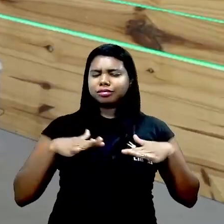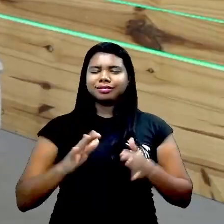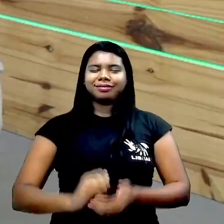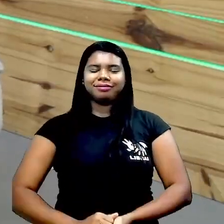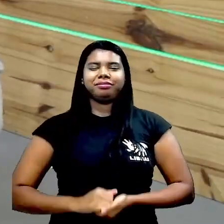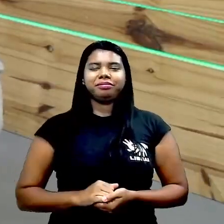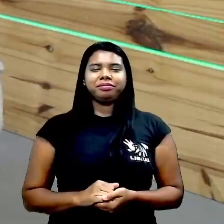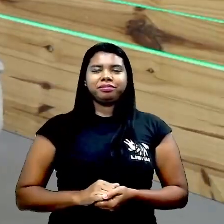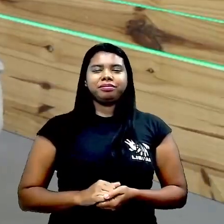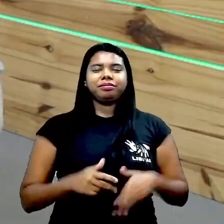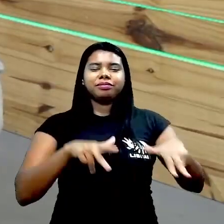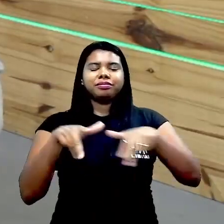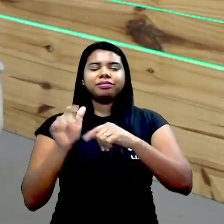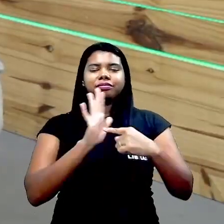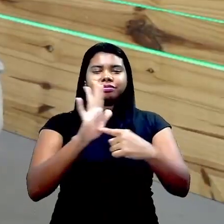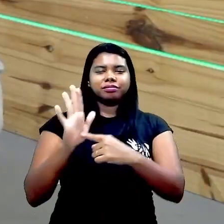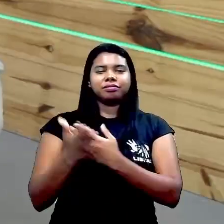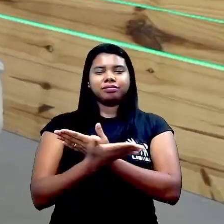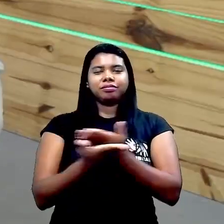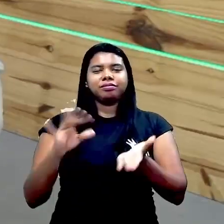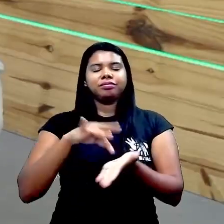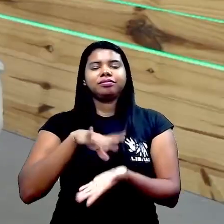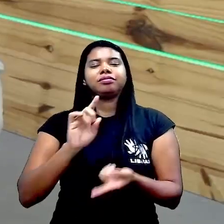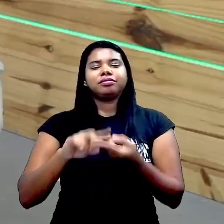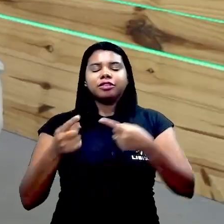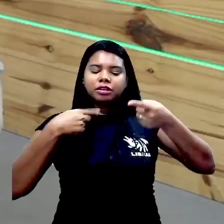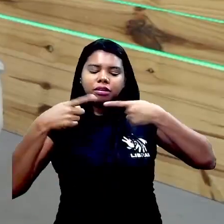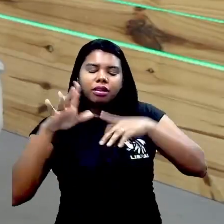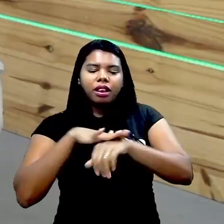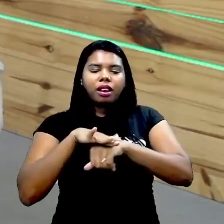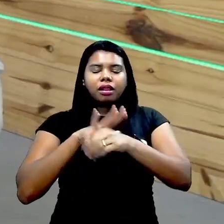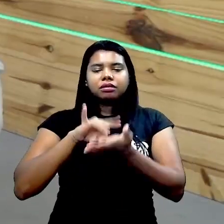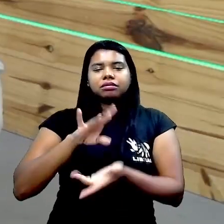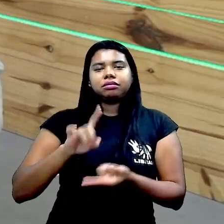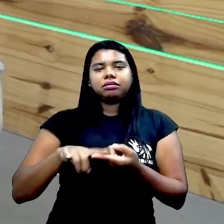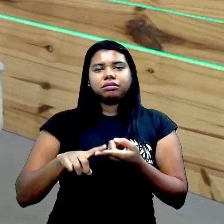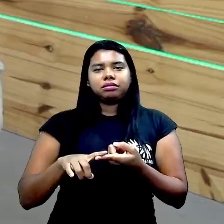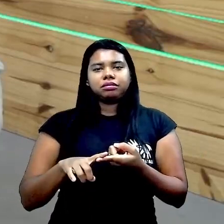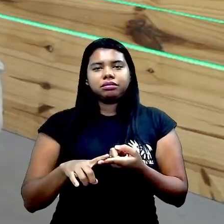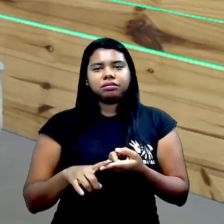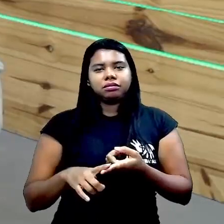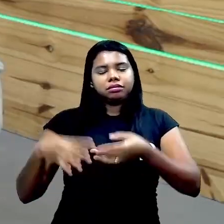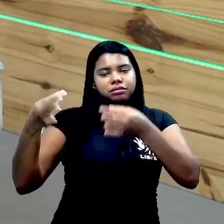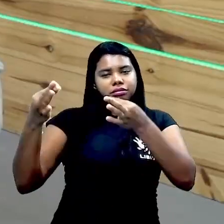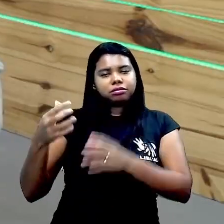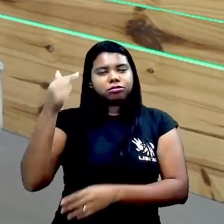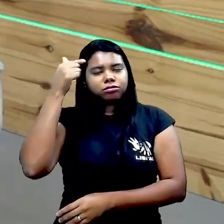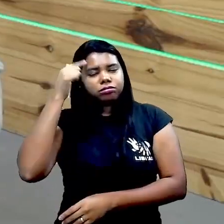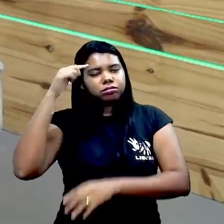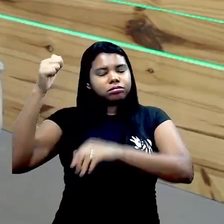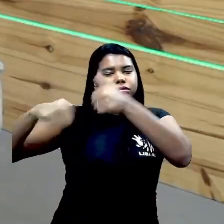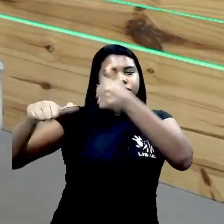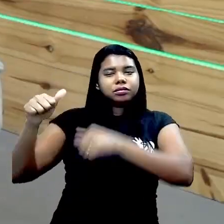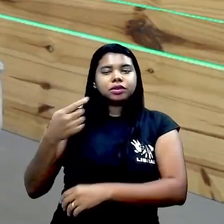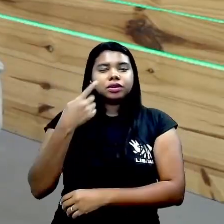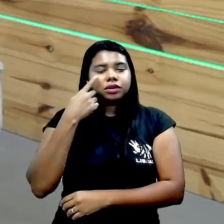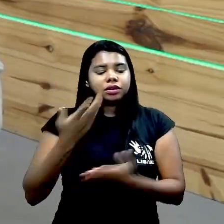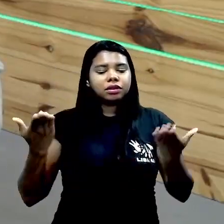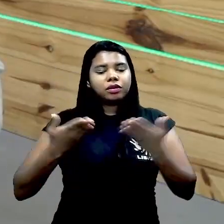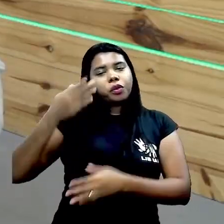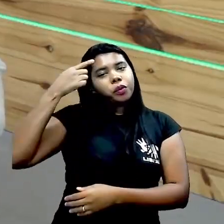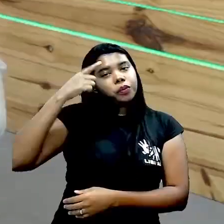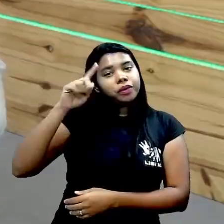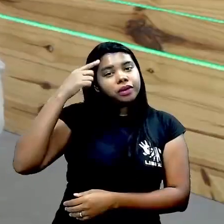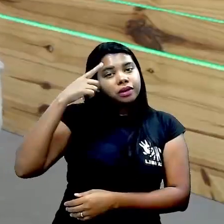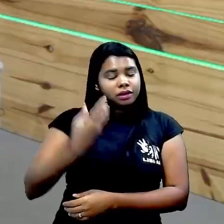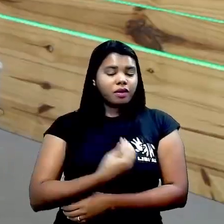cada elemento que a gente está trazendo nesse bate-papo foi justamente o que a gente vai vendo nesse dia a dia e